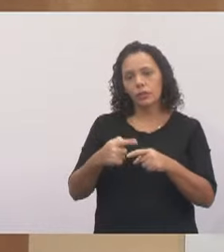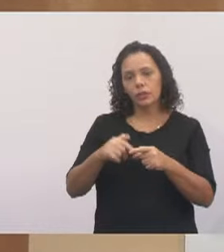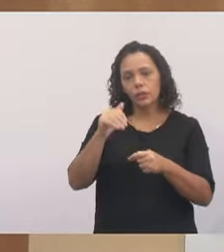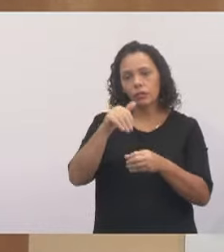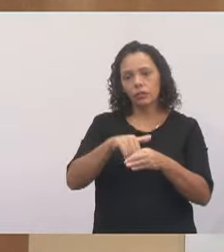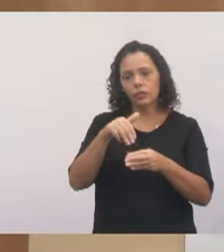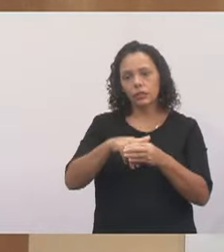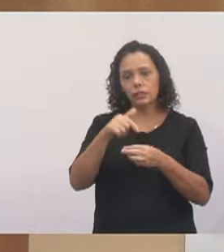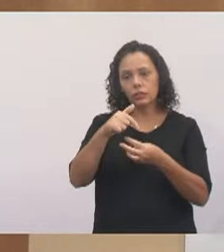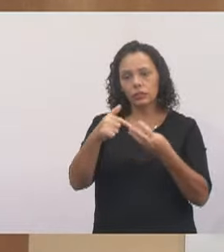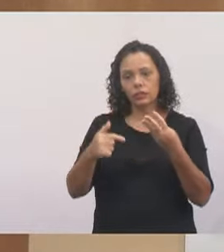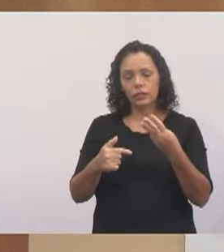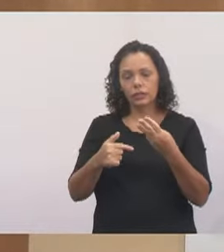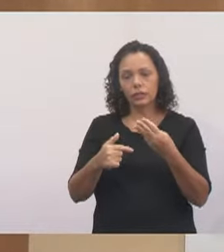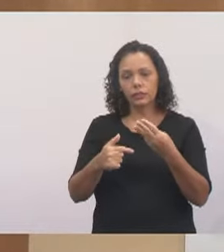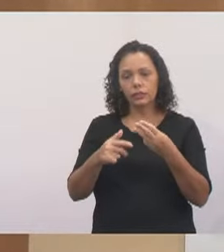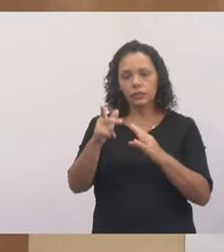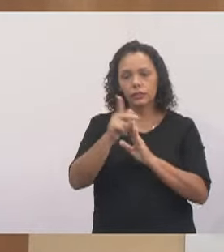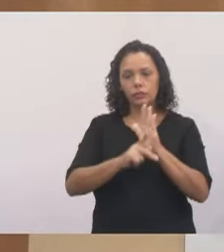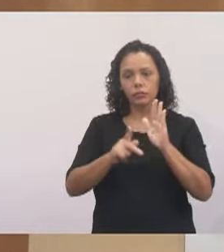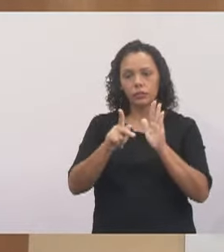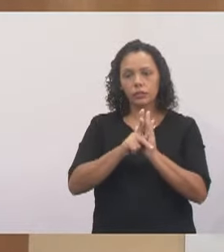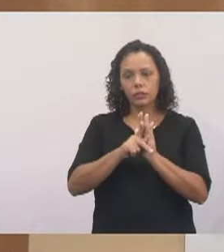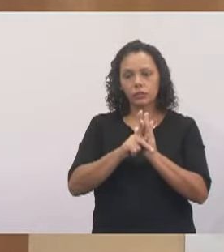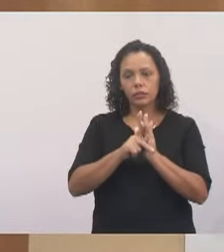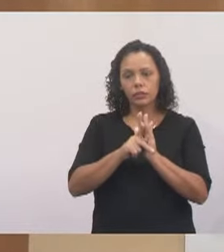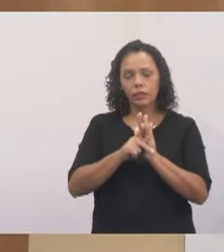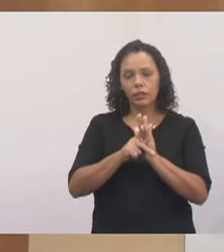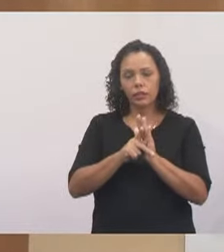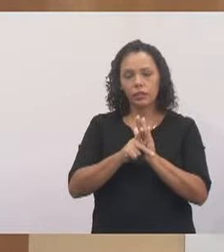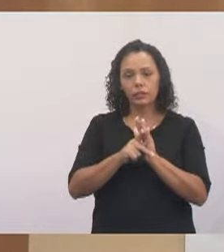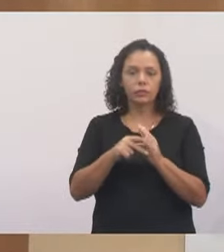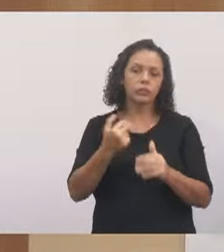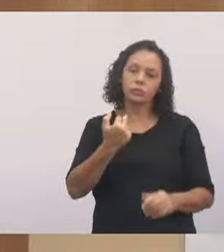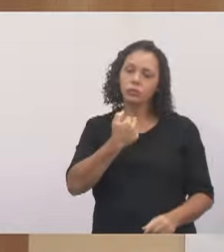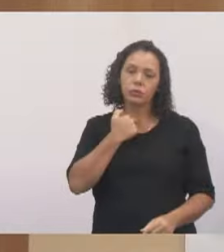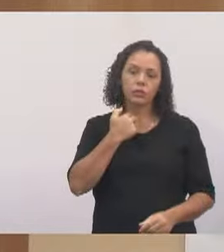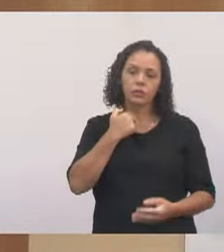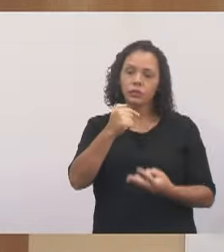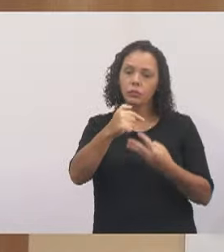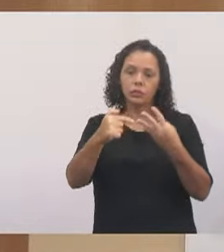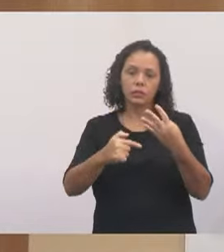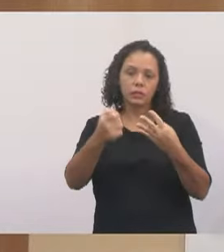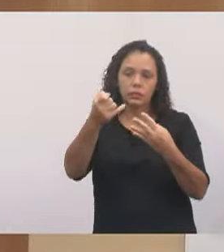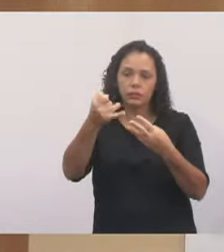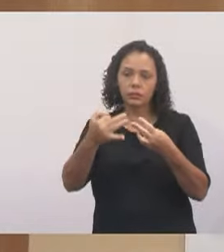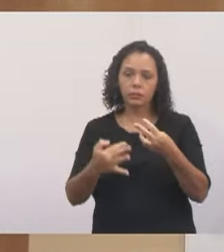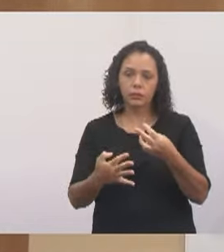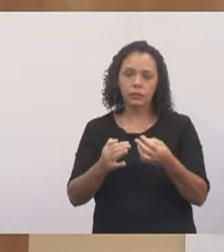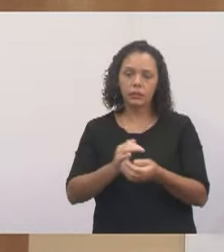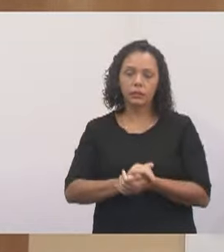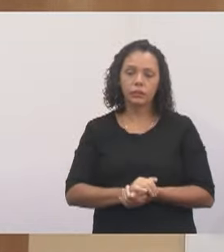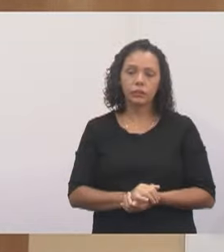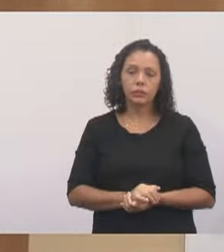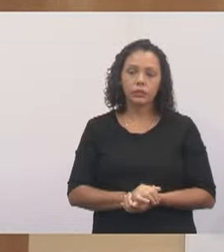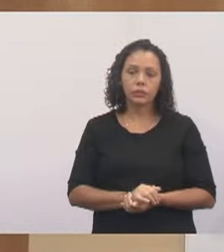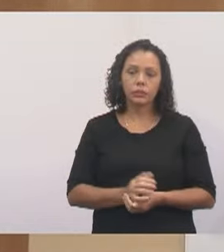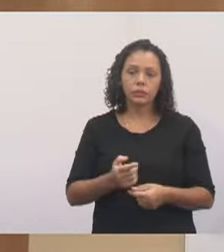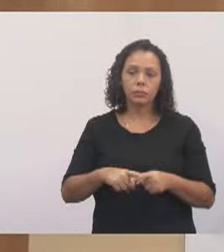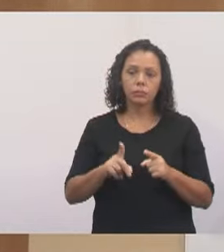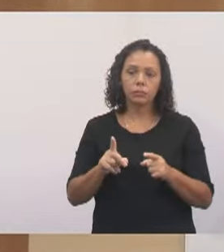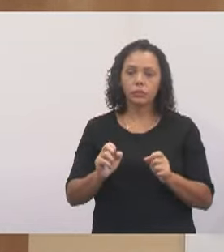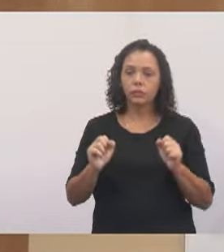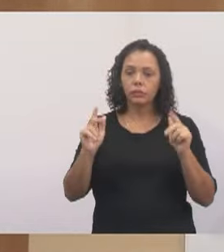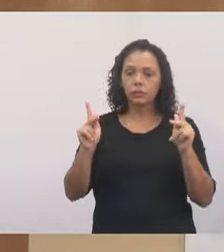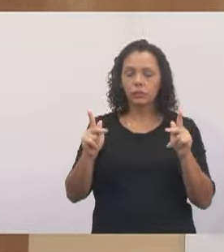presidente? Porque são três projetos numa fala só. Então, não dá tempo da gente tratar os três, já que foi concedido. Mas é